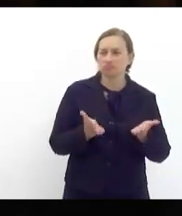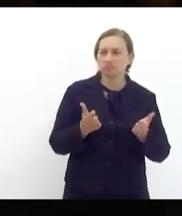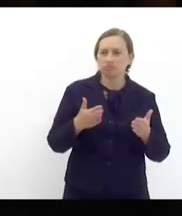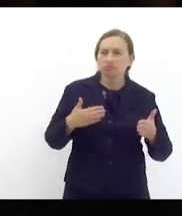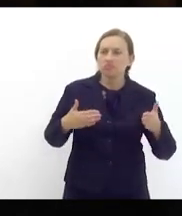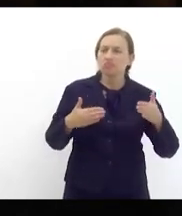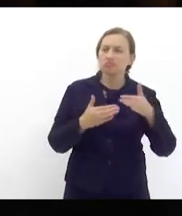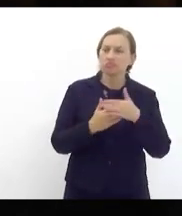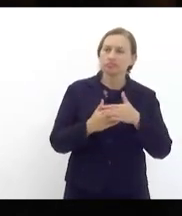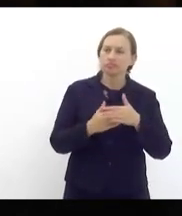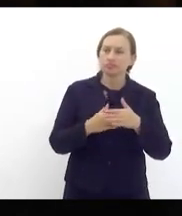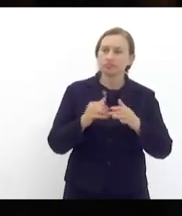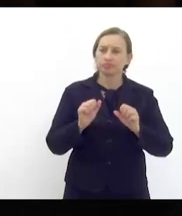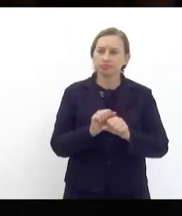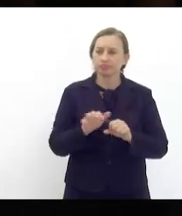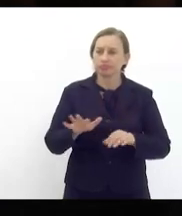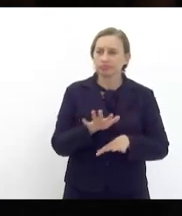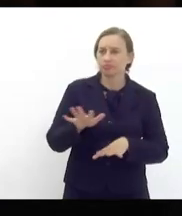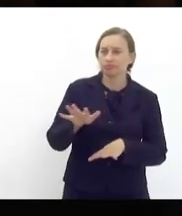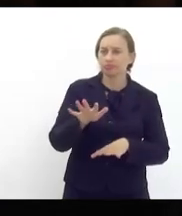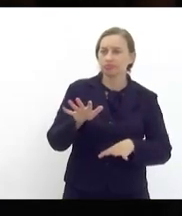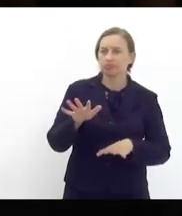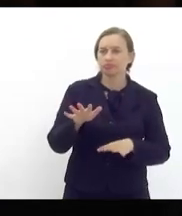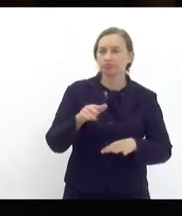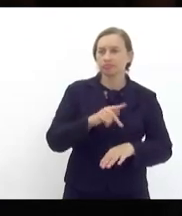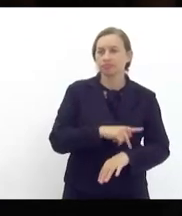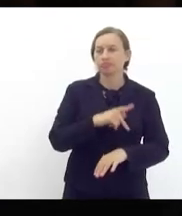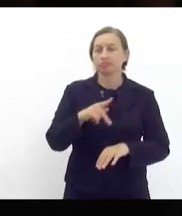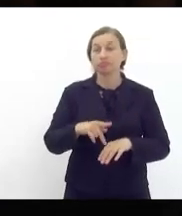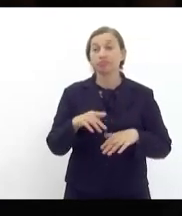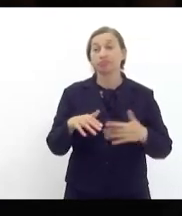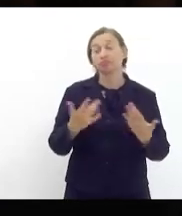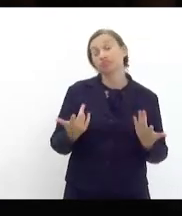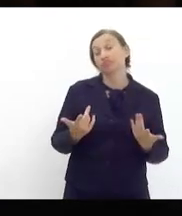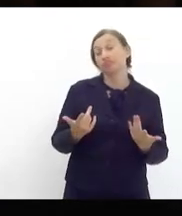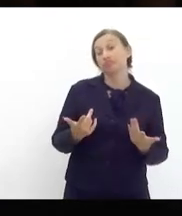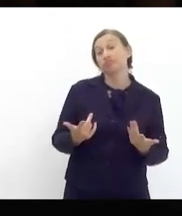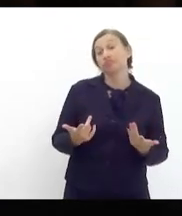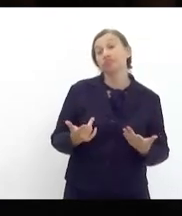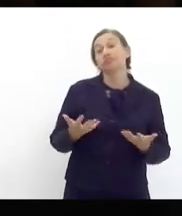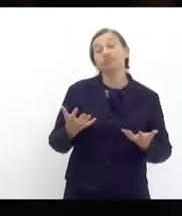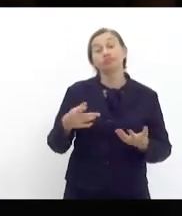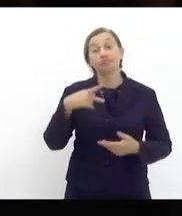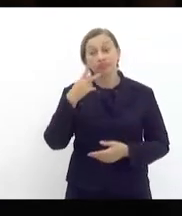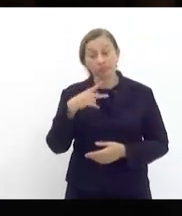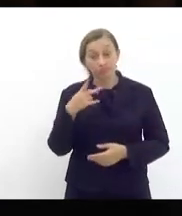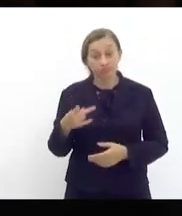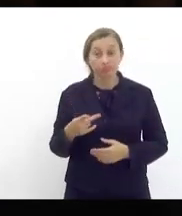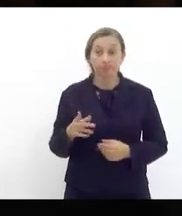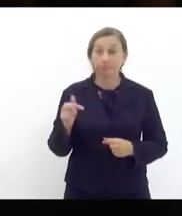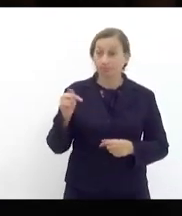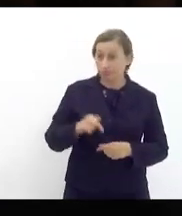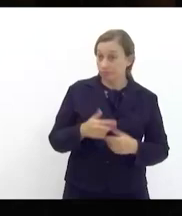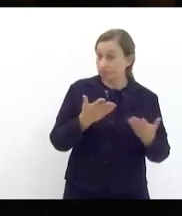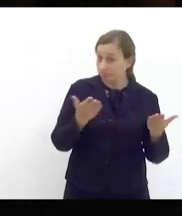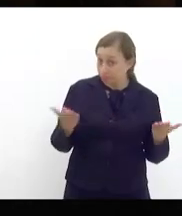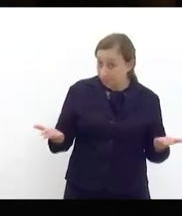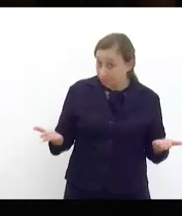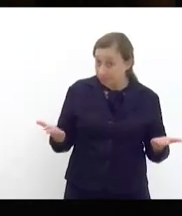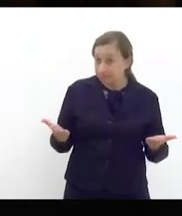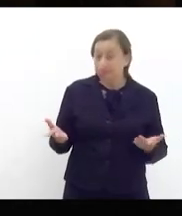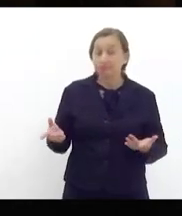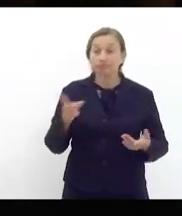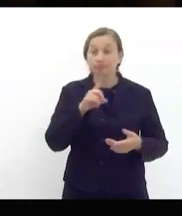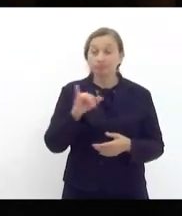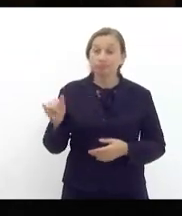daqueles morros e nós temos uma situação de precariedade. Então, eu estou trazendo esse elemento aqui para vocês. Dia